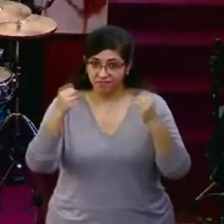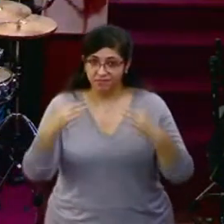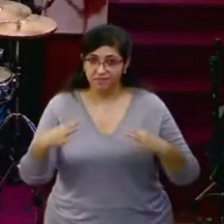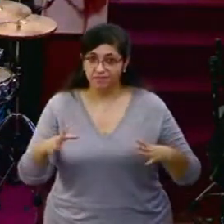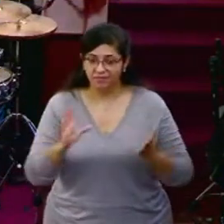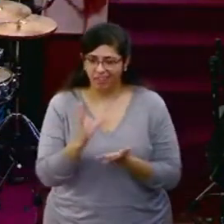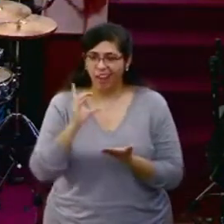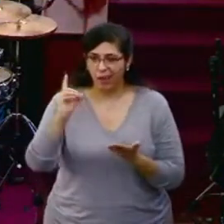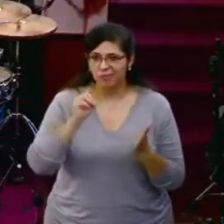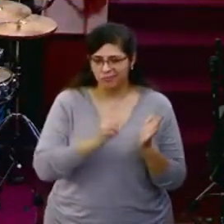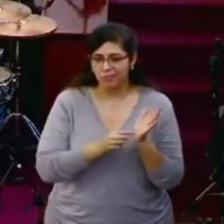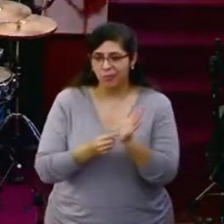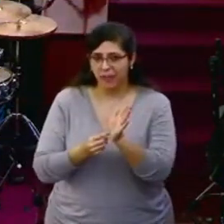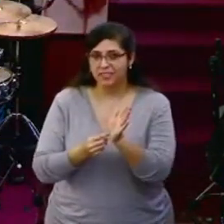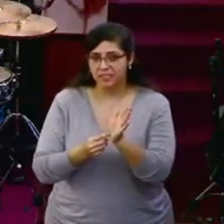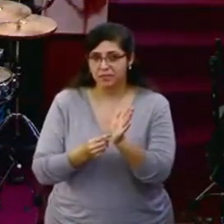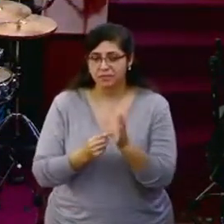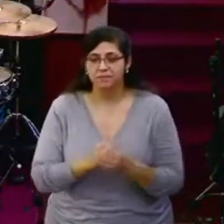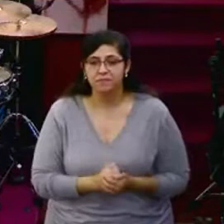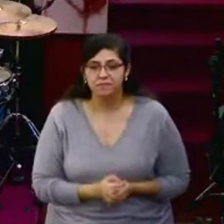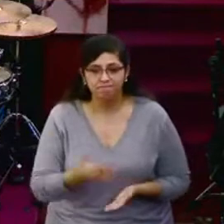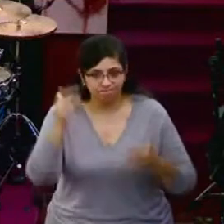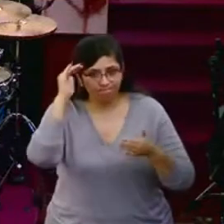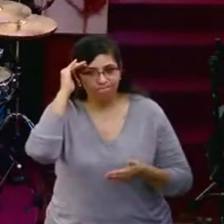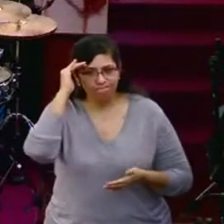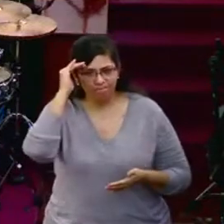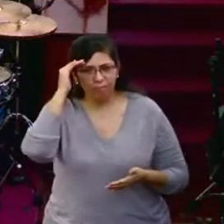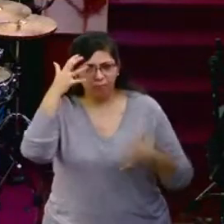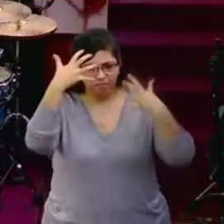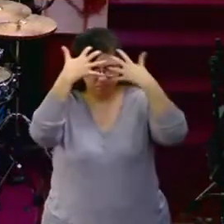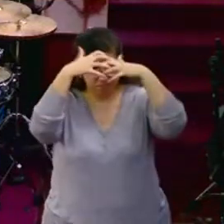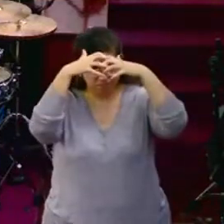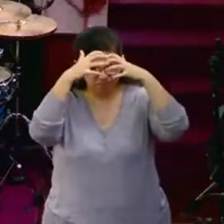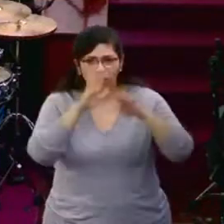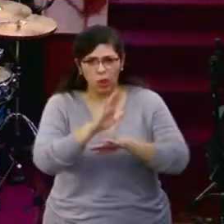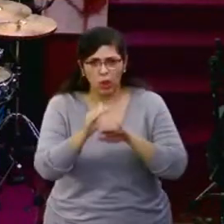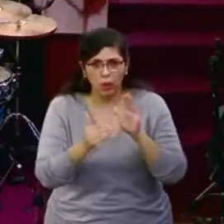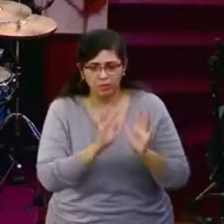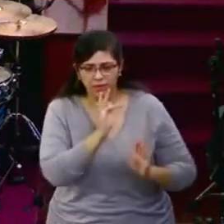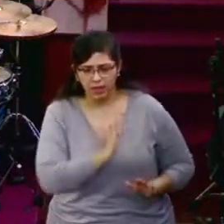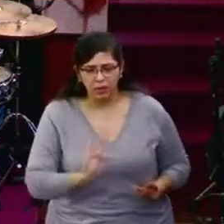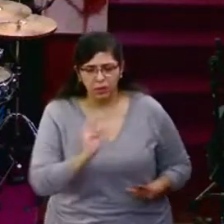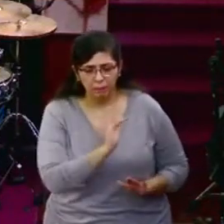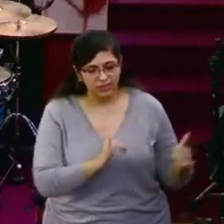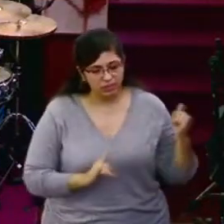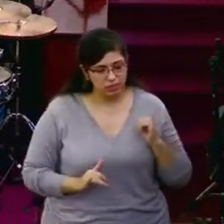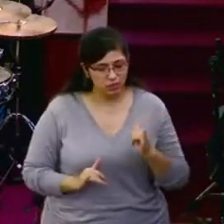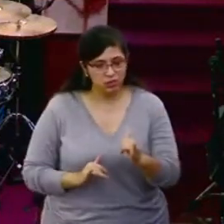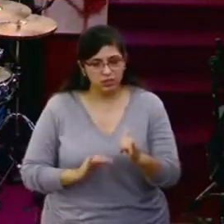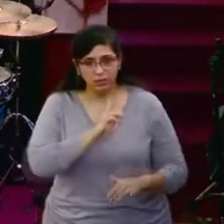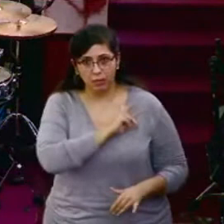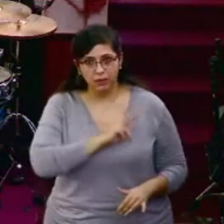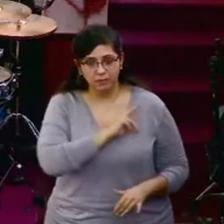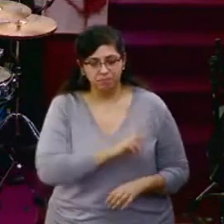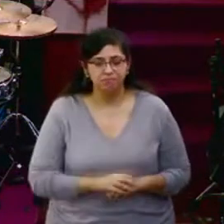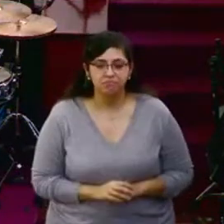alguma alguma busca por entendimento paulo quando fala os filipenses então primeiramente